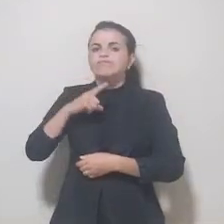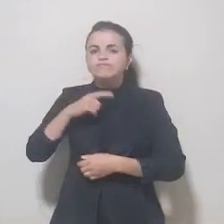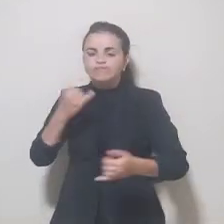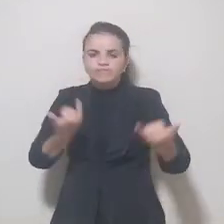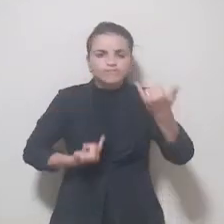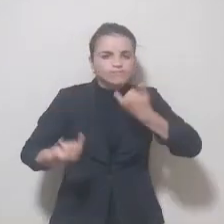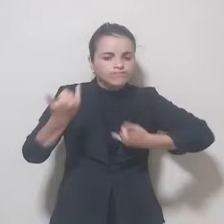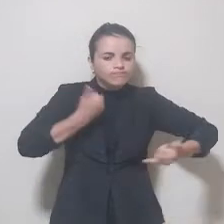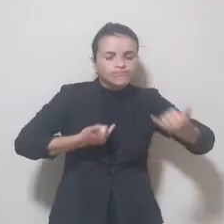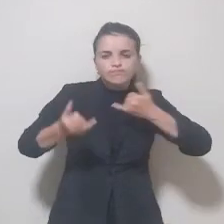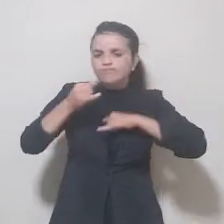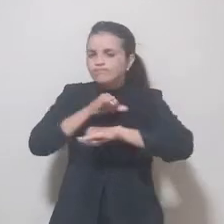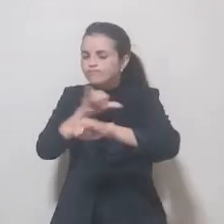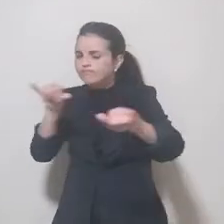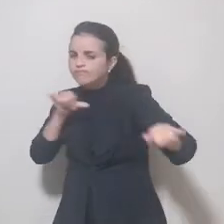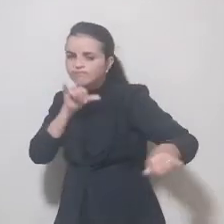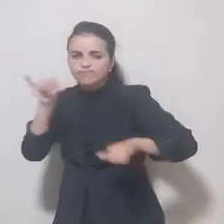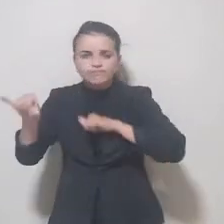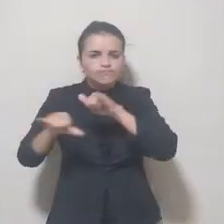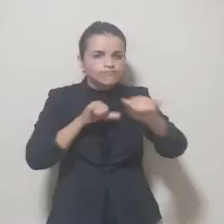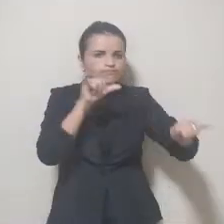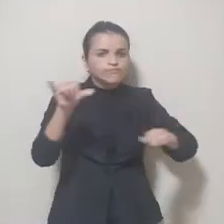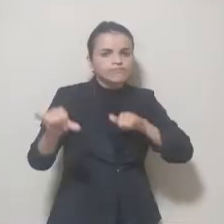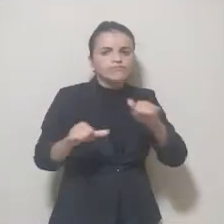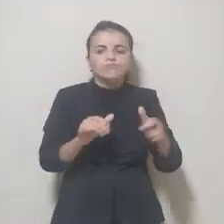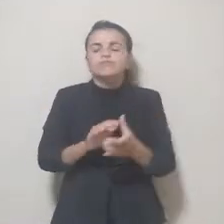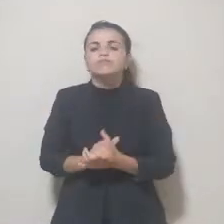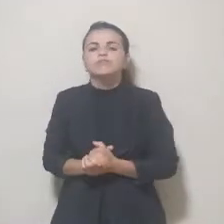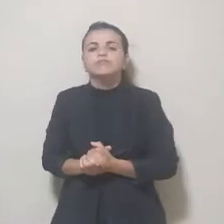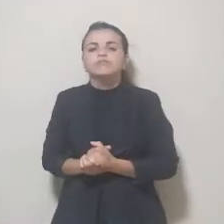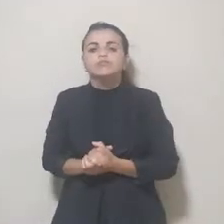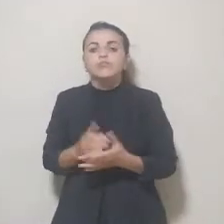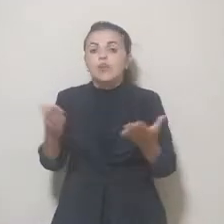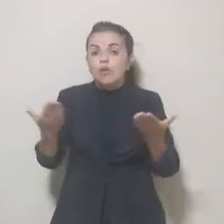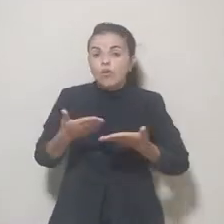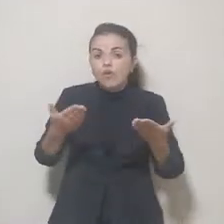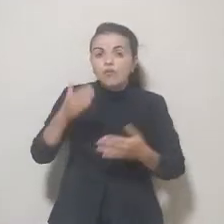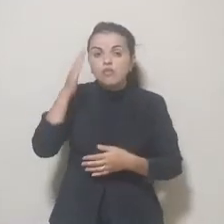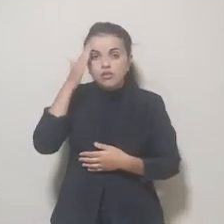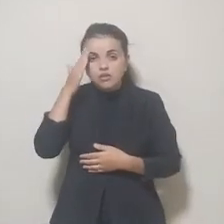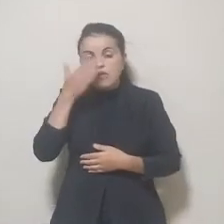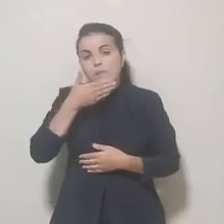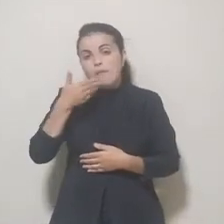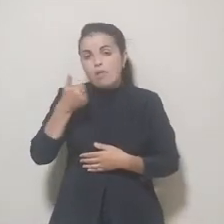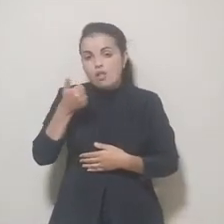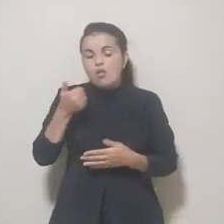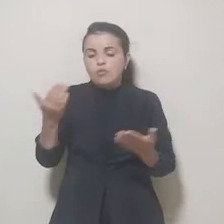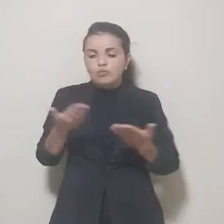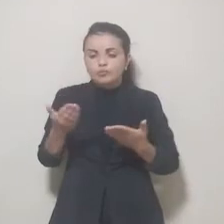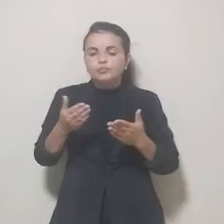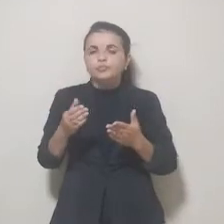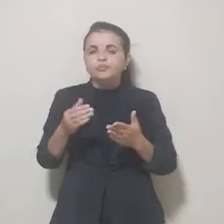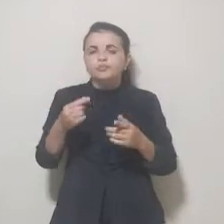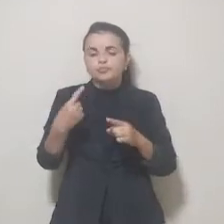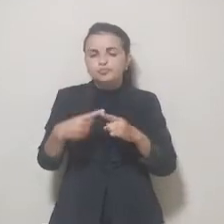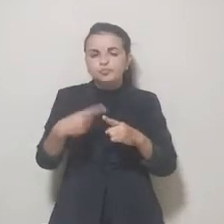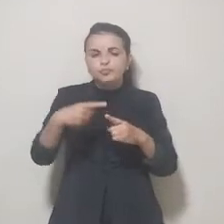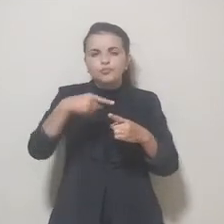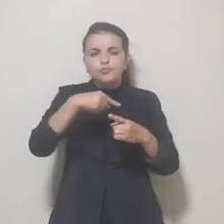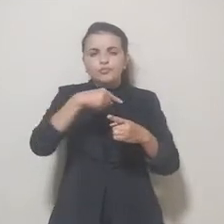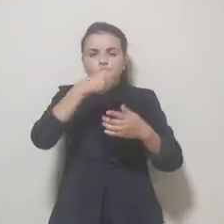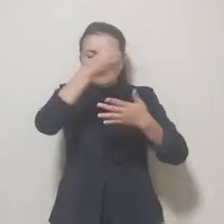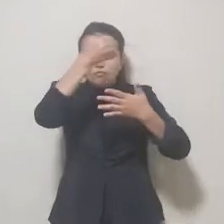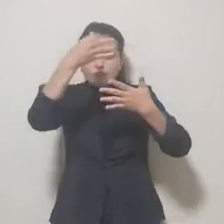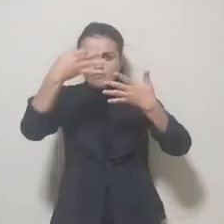Mas quais são as outras? A gente já comentou agora, mas vamos especificar um pouquinho cada uma delas. A segunda é a